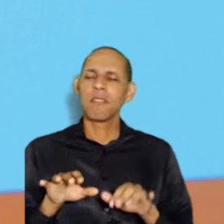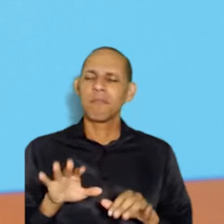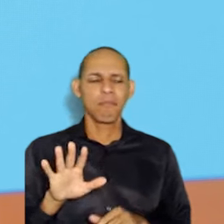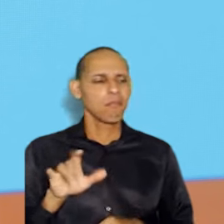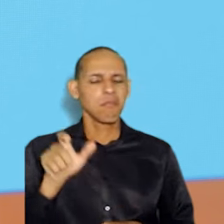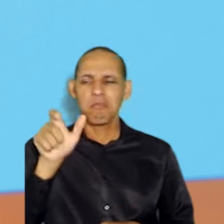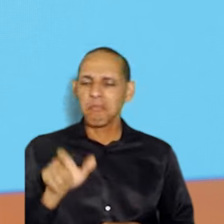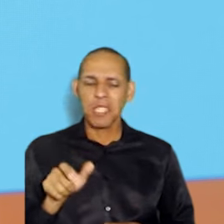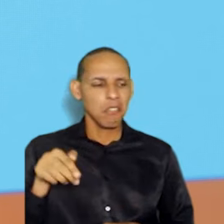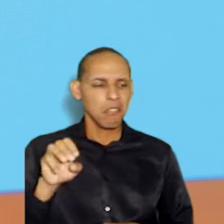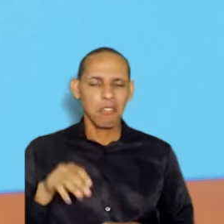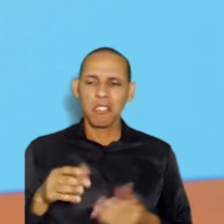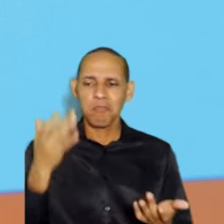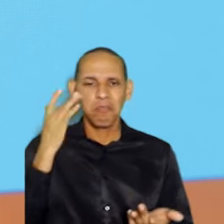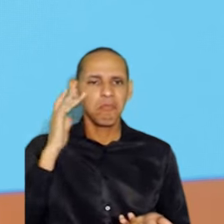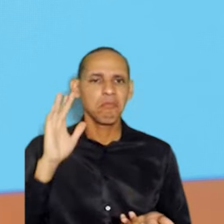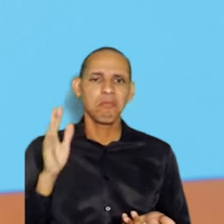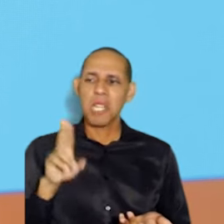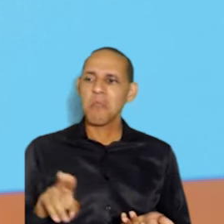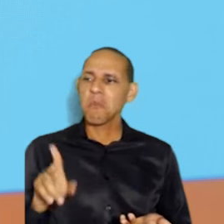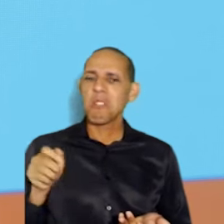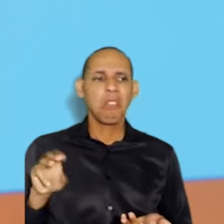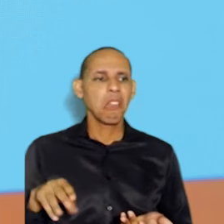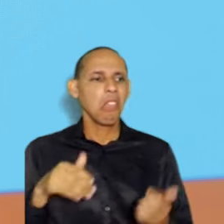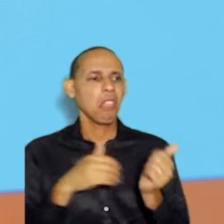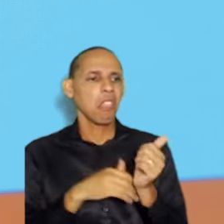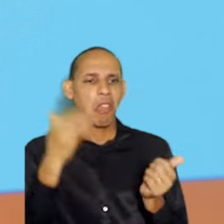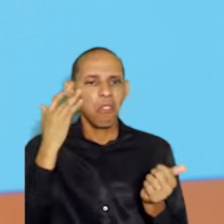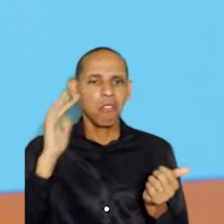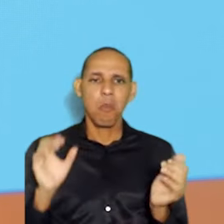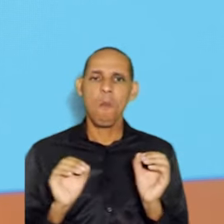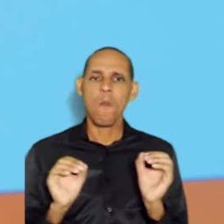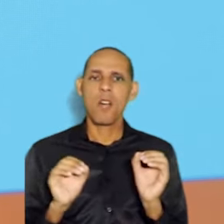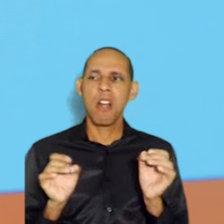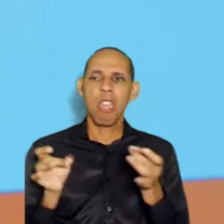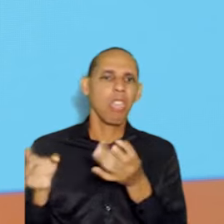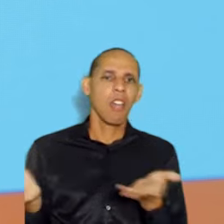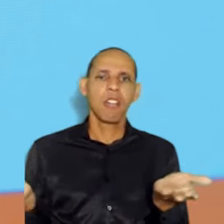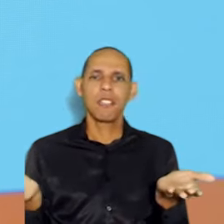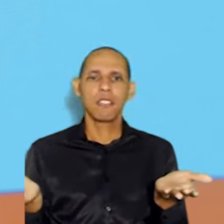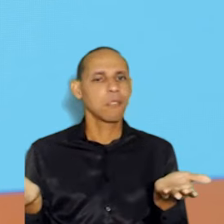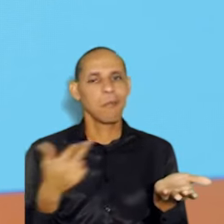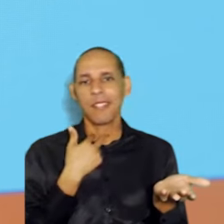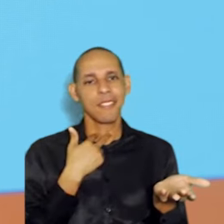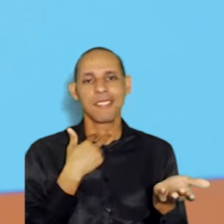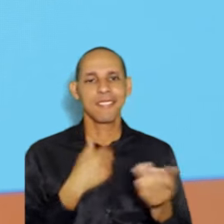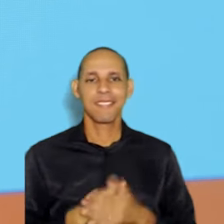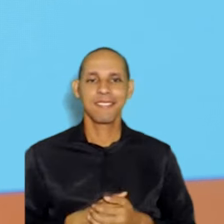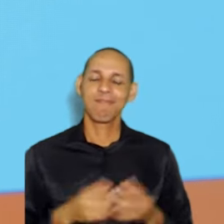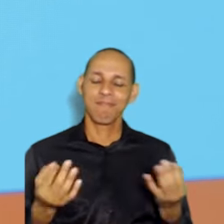nem sei quem eu nem sei quem é que usa eu não sei a senha não sei não você não pode largar né então